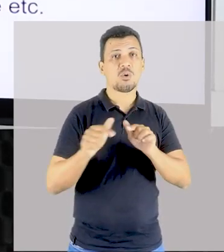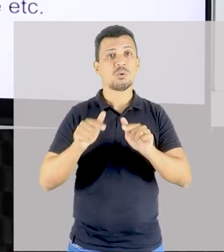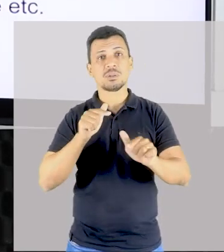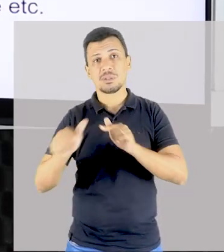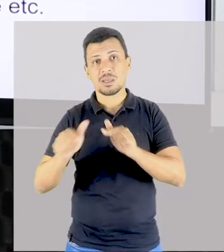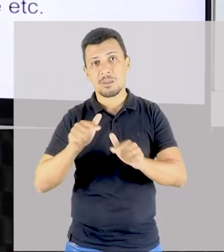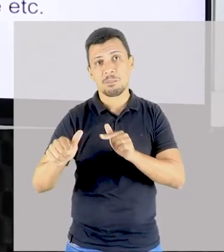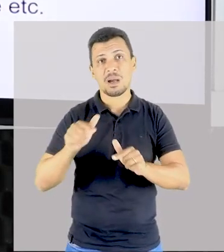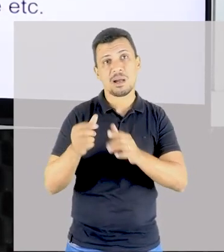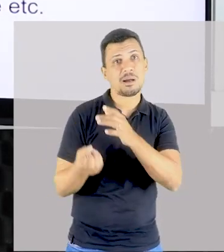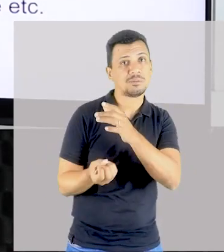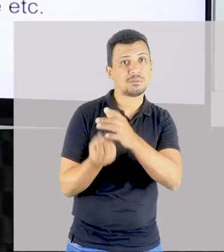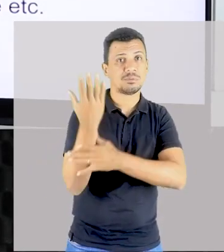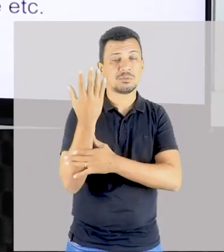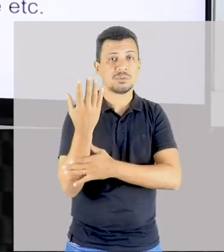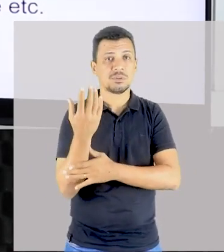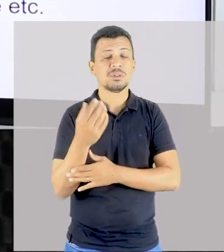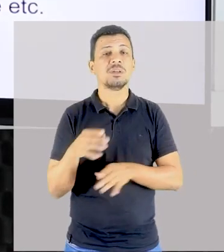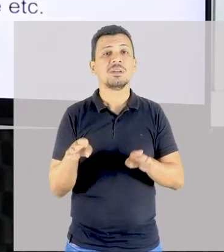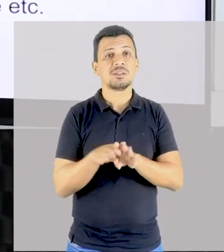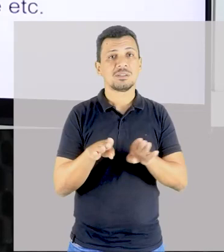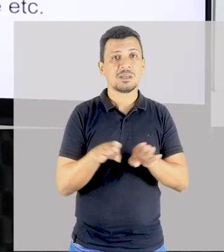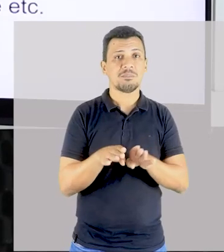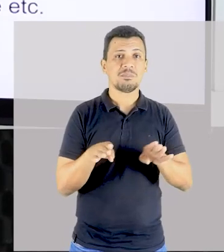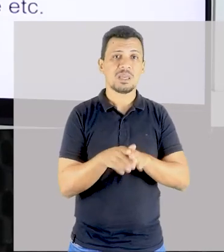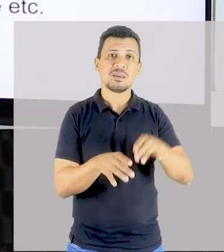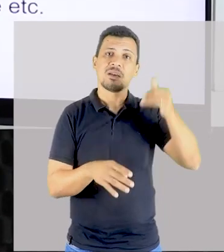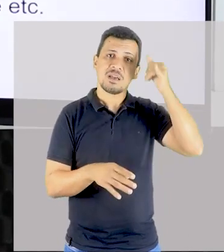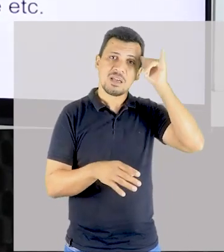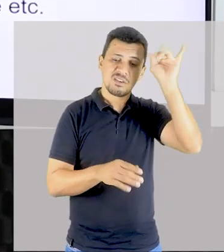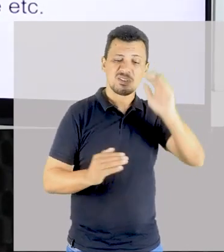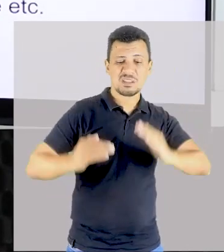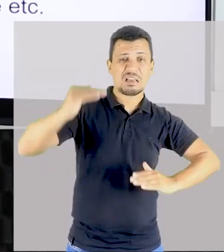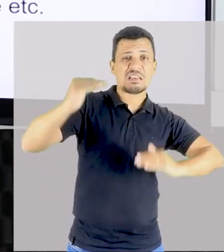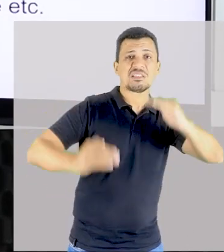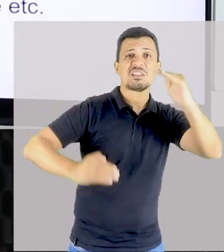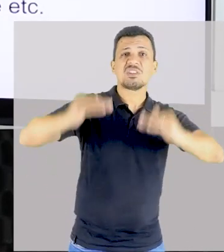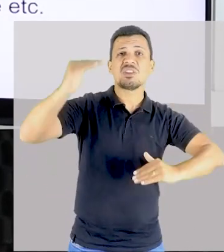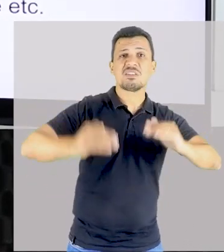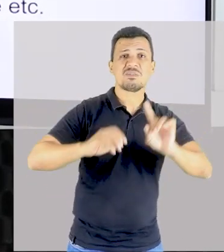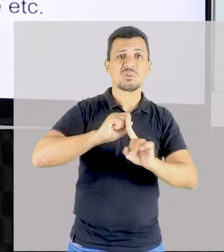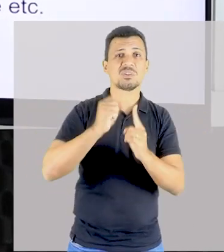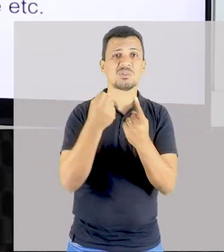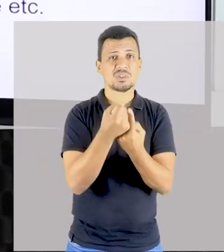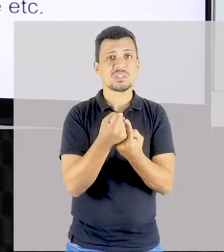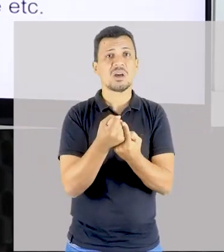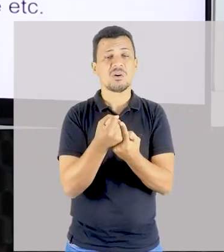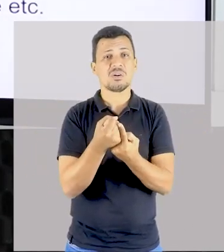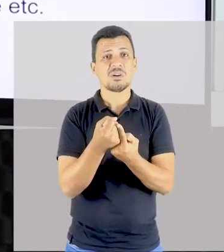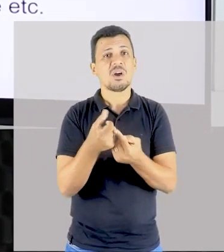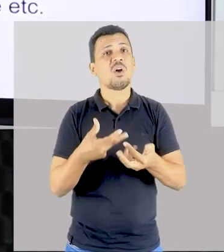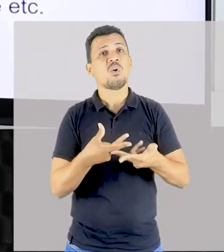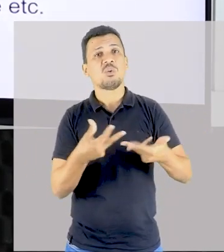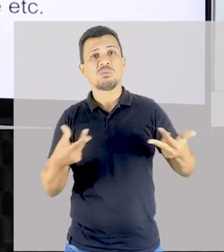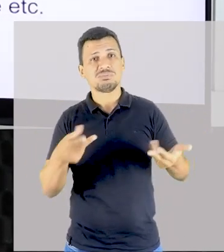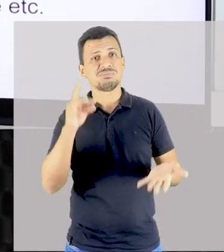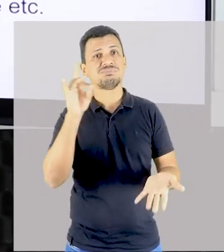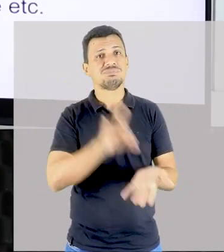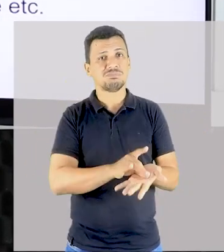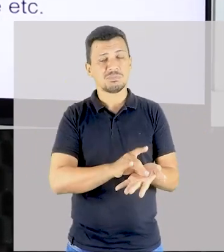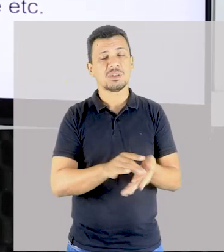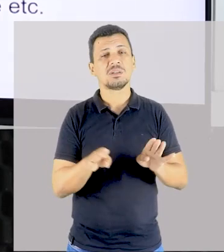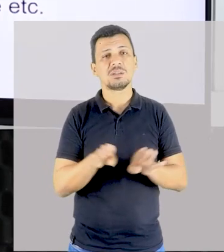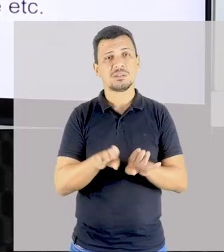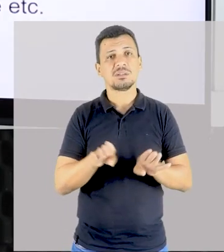emprego combate desigualdade ou seja coisas que sejam mais sólidas digamos assim e que de um